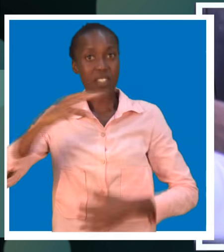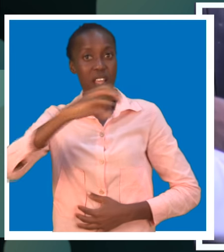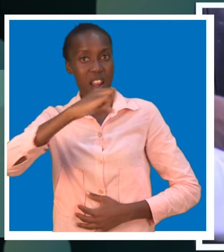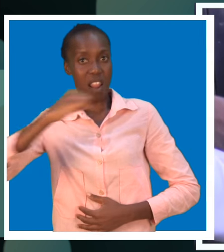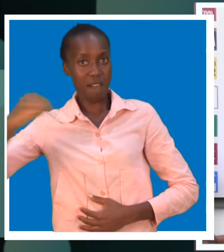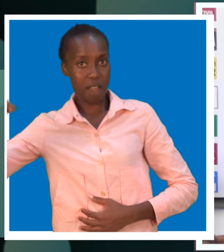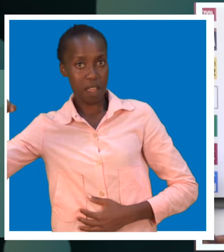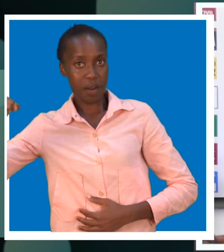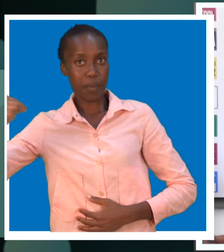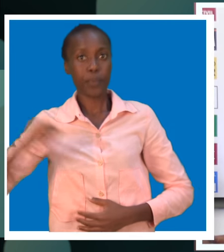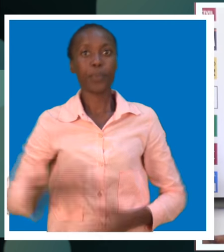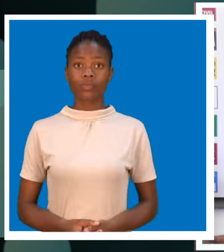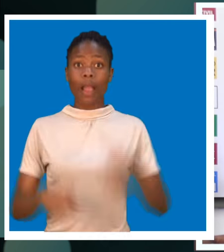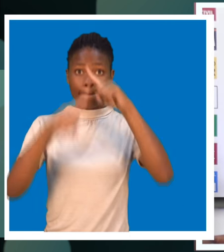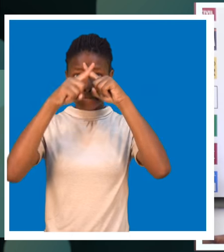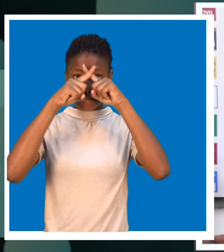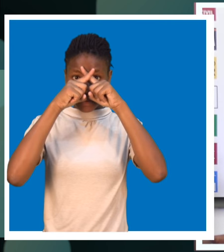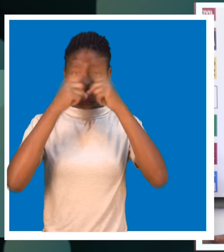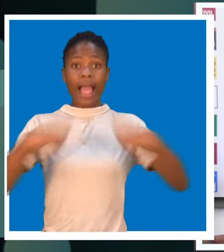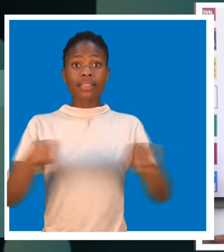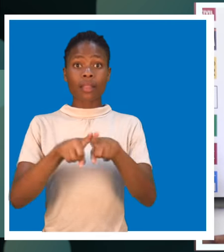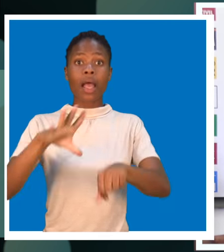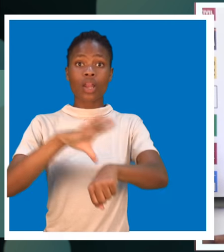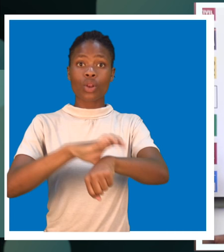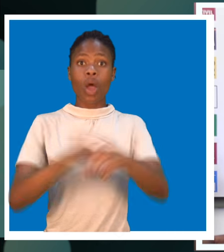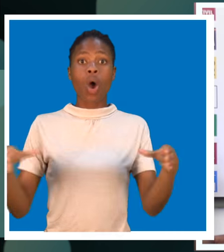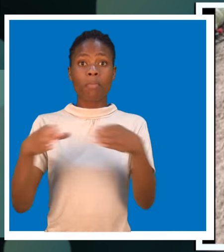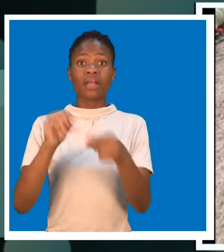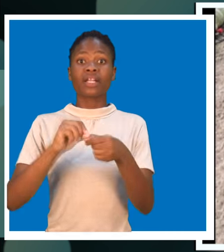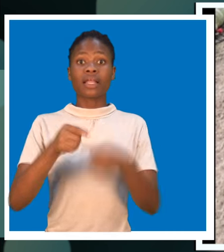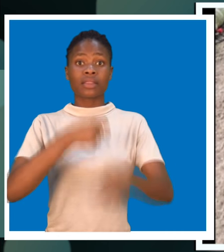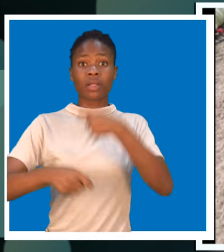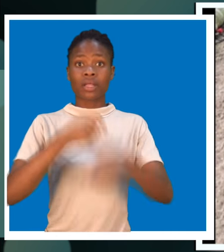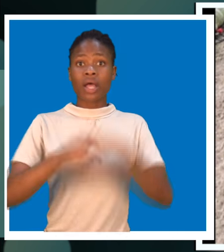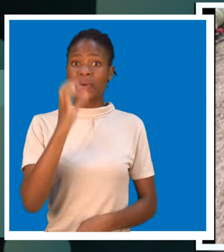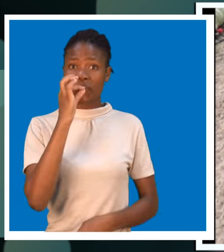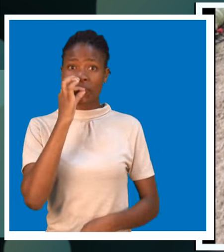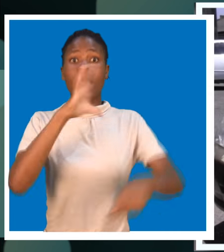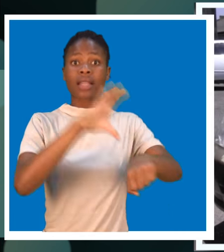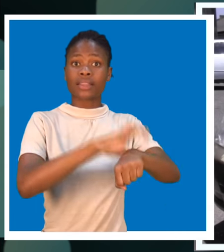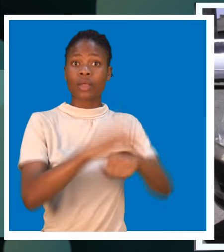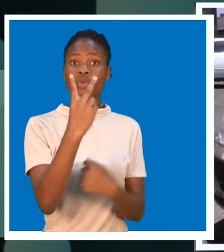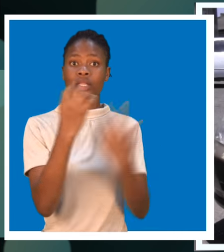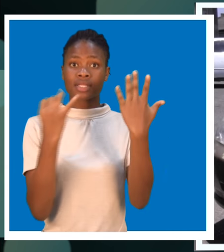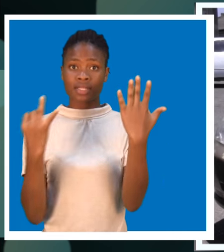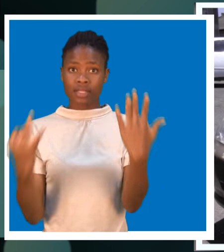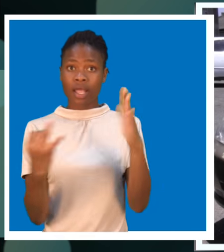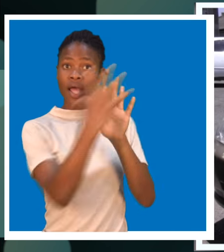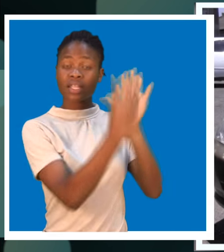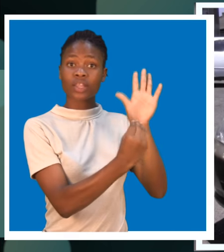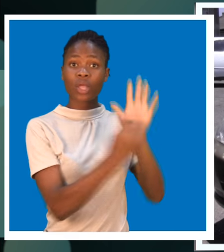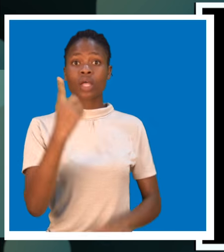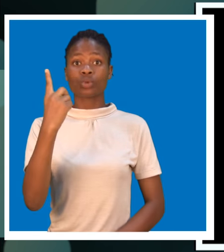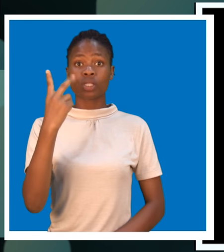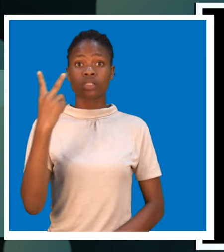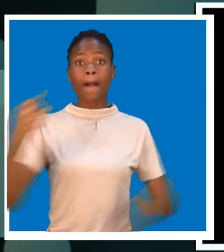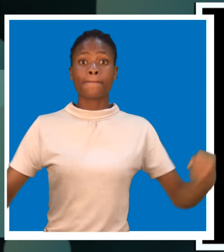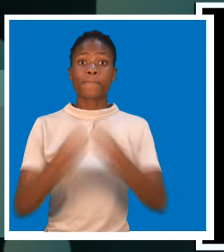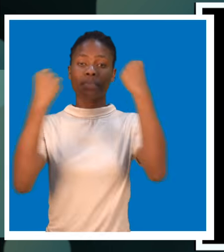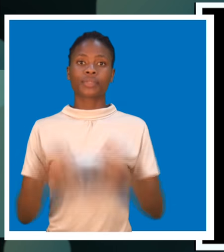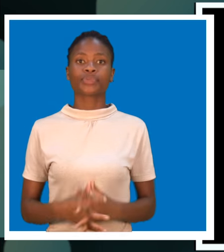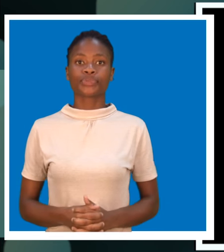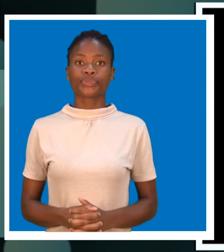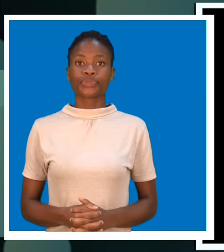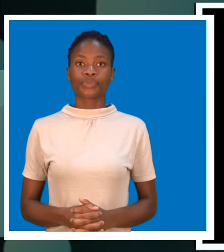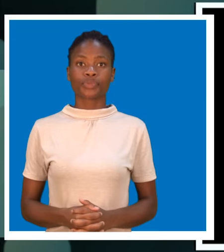esses polícius. A polícia também desmantelou uma quadrilha que se dedicava à venda de droga, apreendeu 27 viaturas e registrou